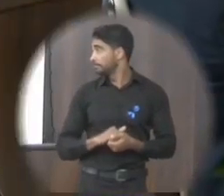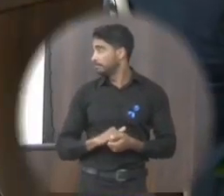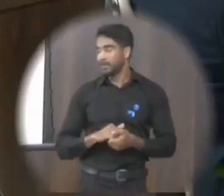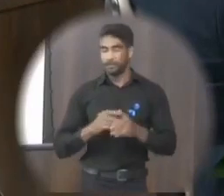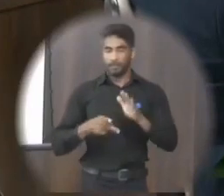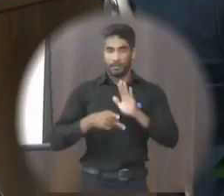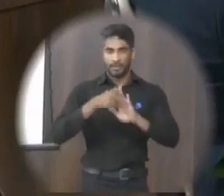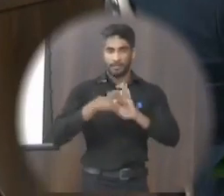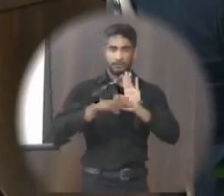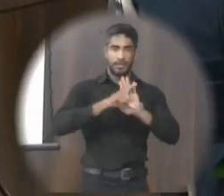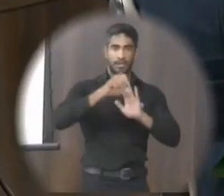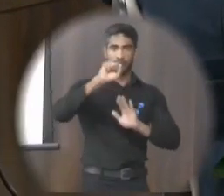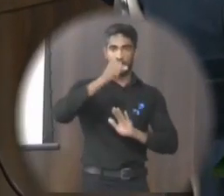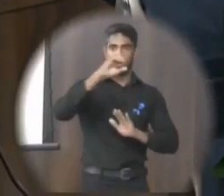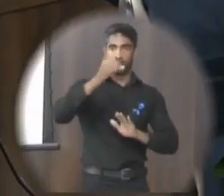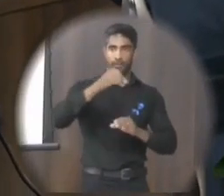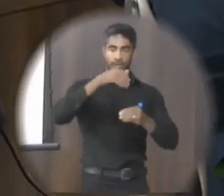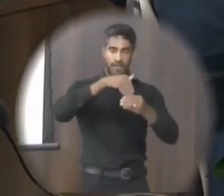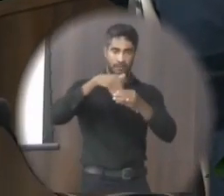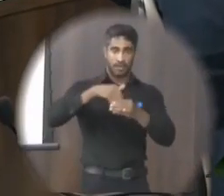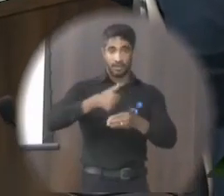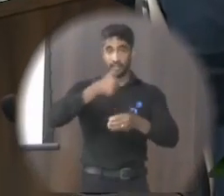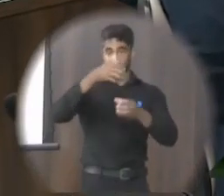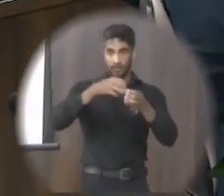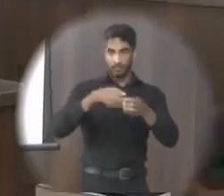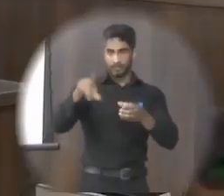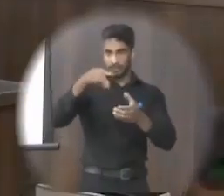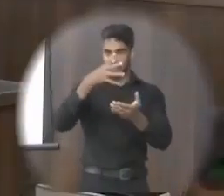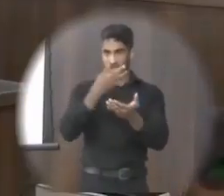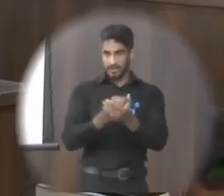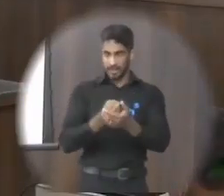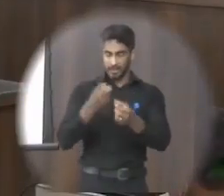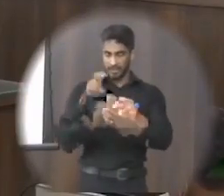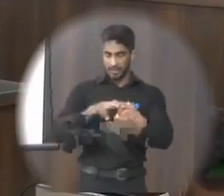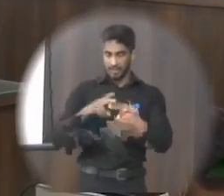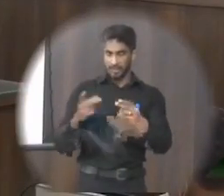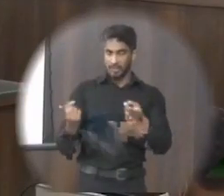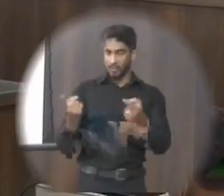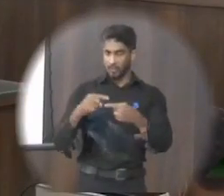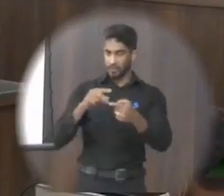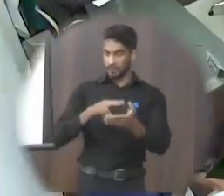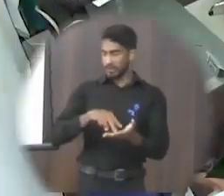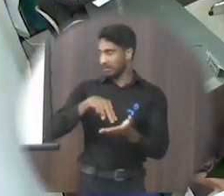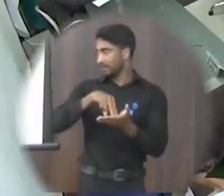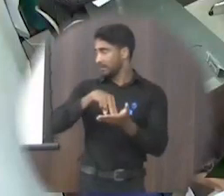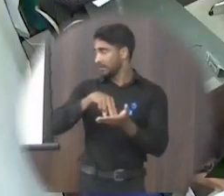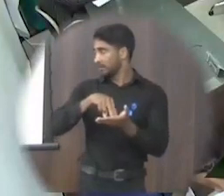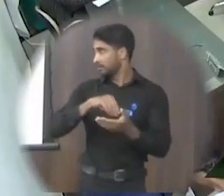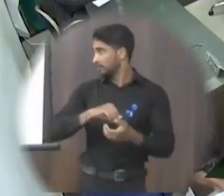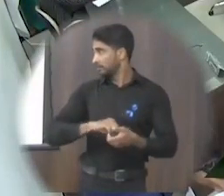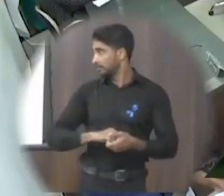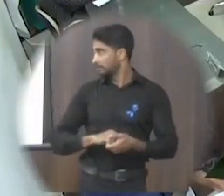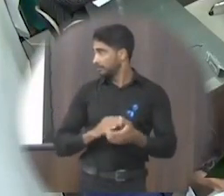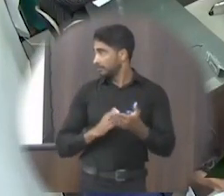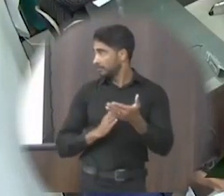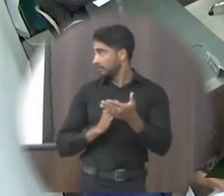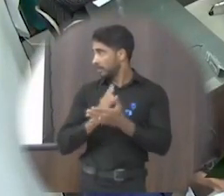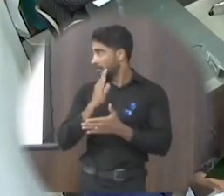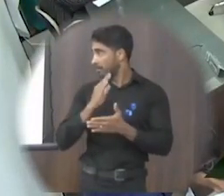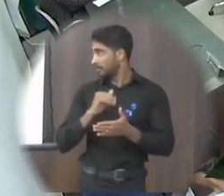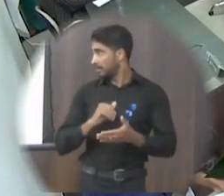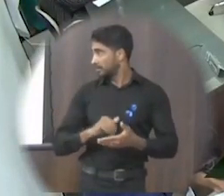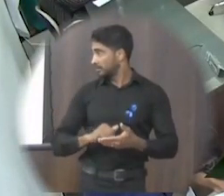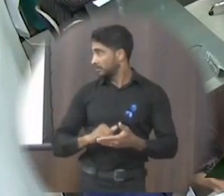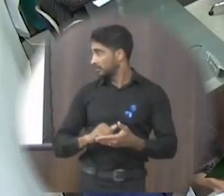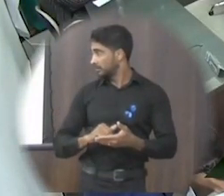Projeto de lei 088 está em votação, primeiro turno. Quem for a favor, permaneça sentado. Aos contrários, que se levantem. Aprovado.